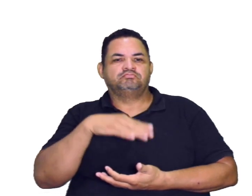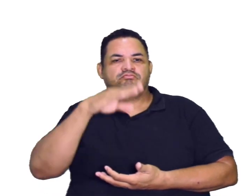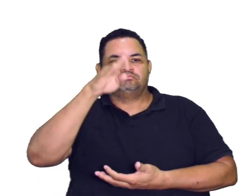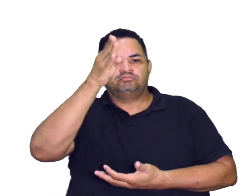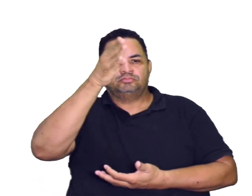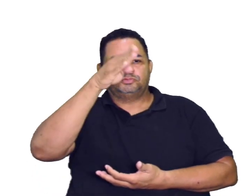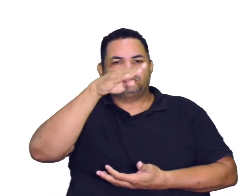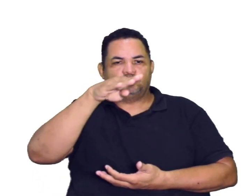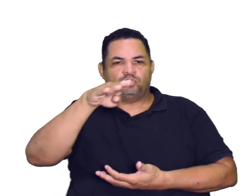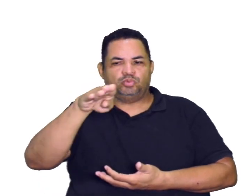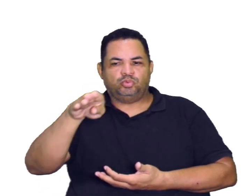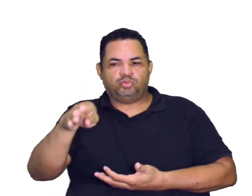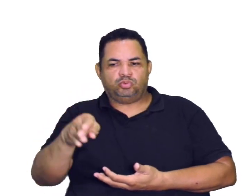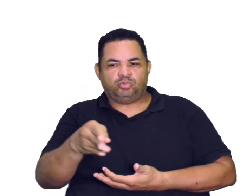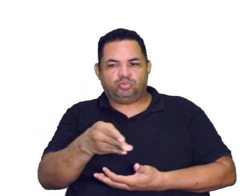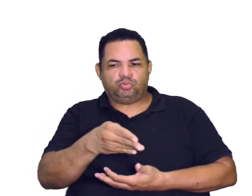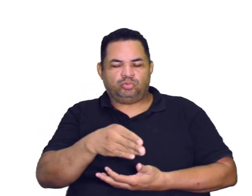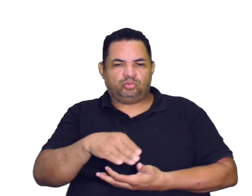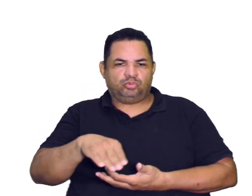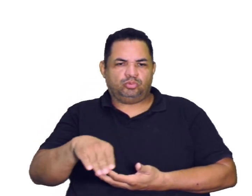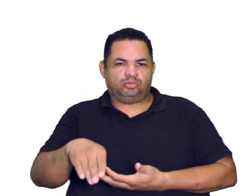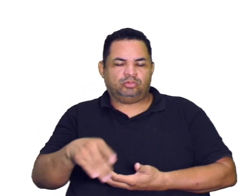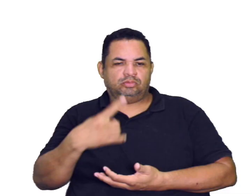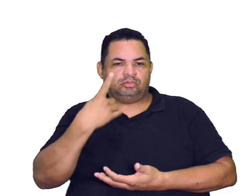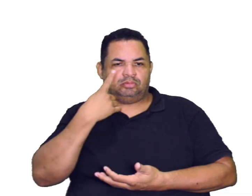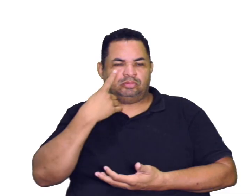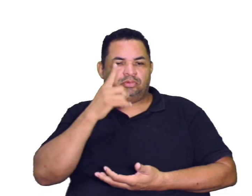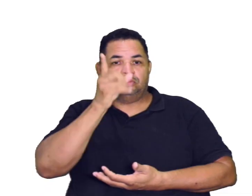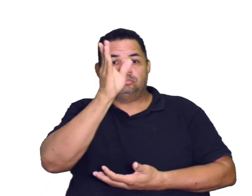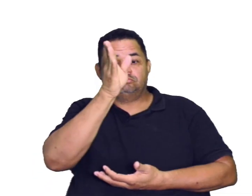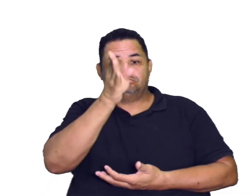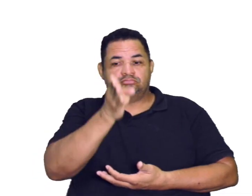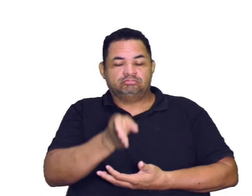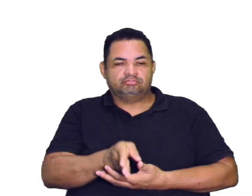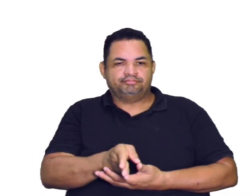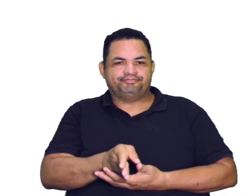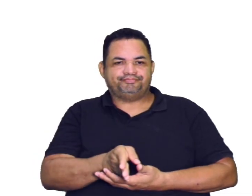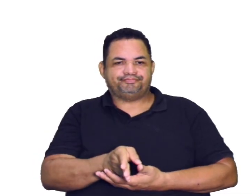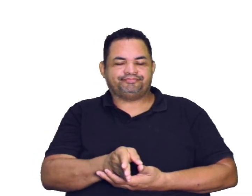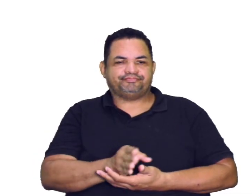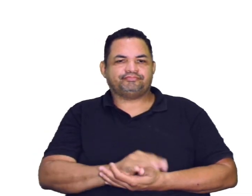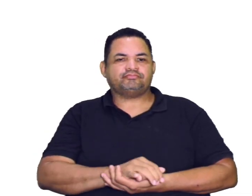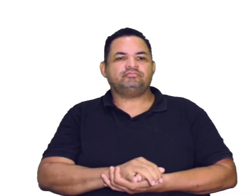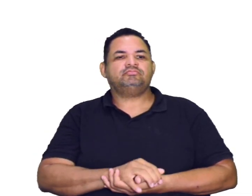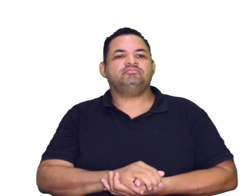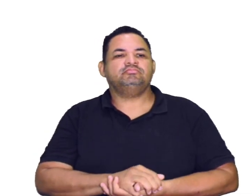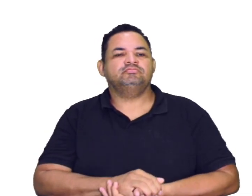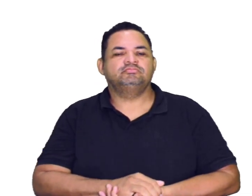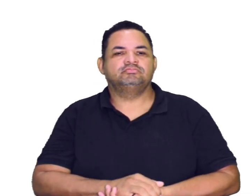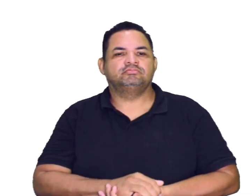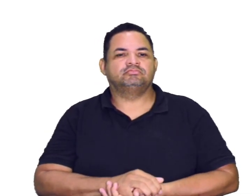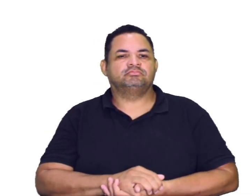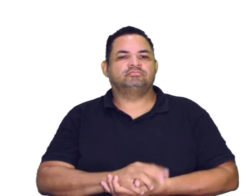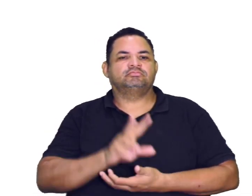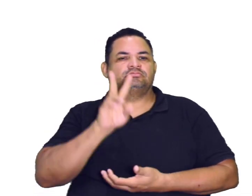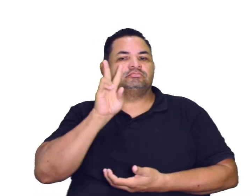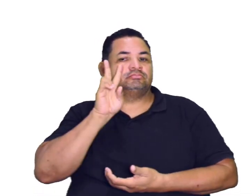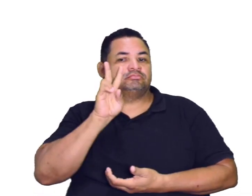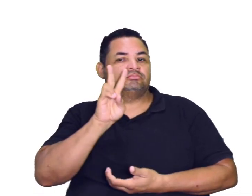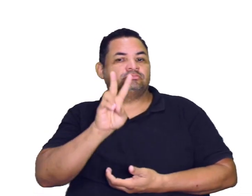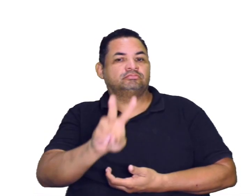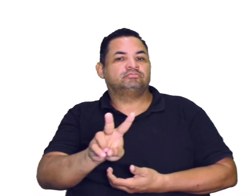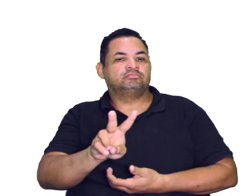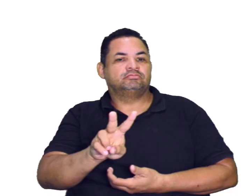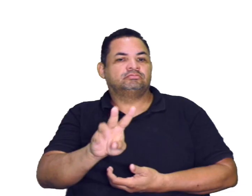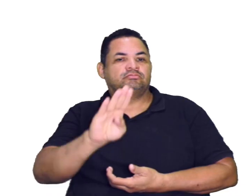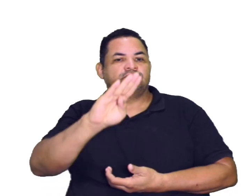uma curva, onde eu estou olhando o indivíduo de frente ou de costa, ali eu já observo que